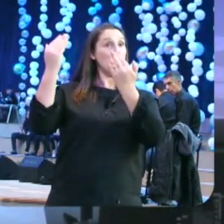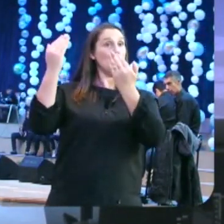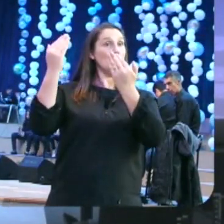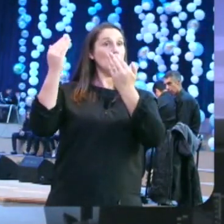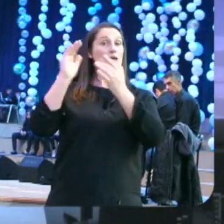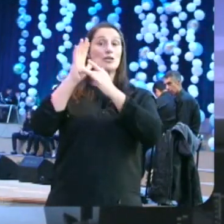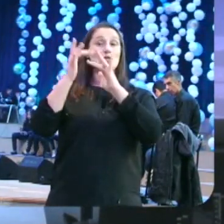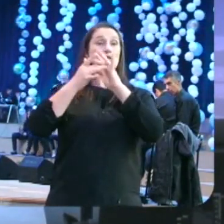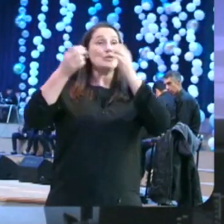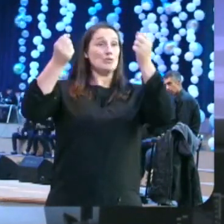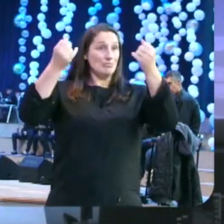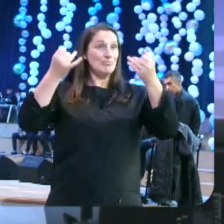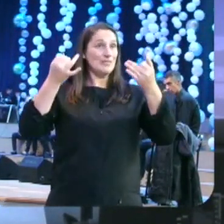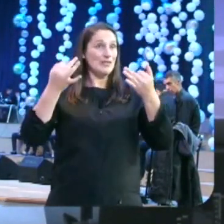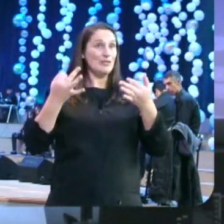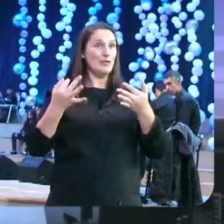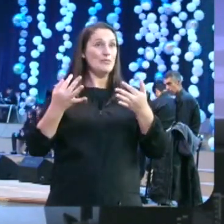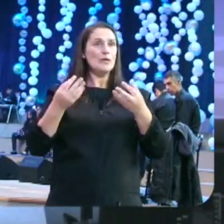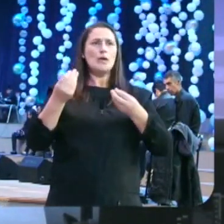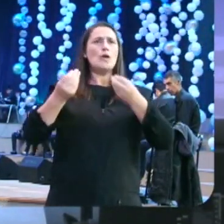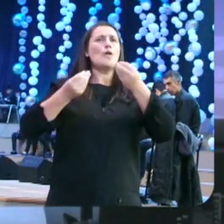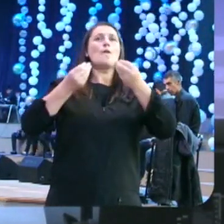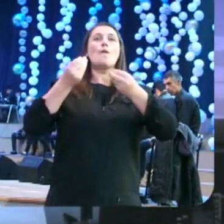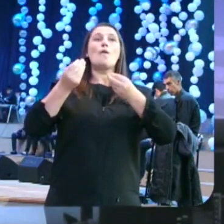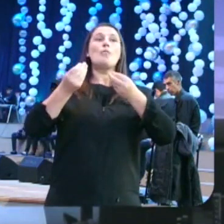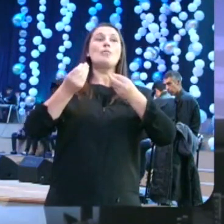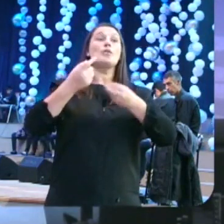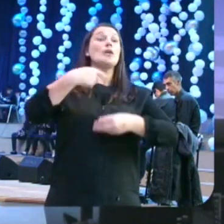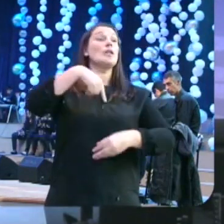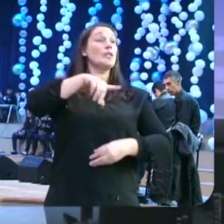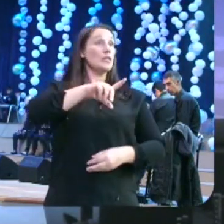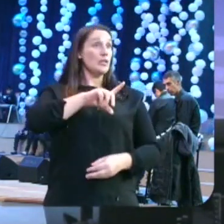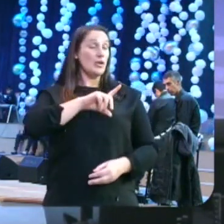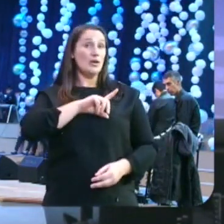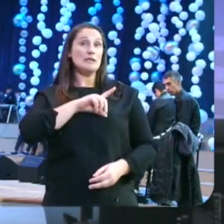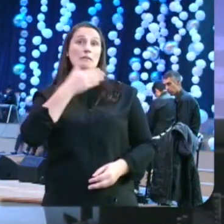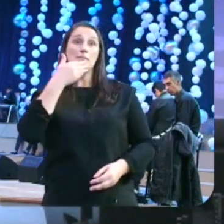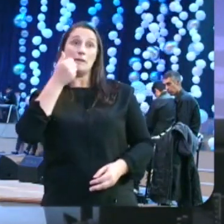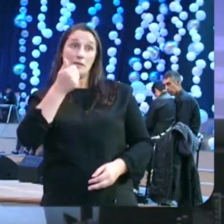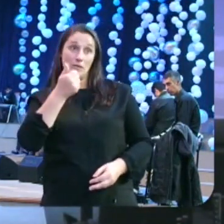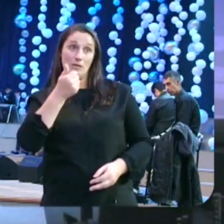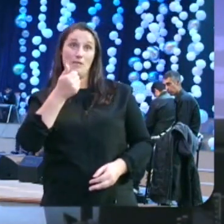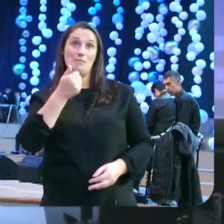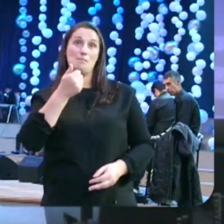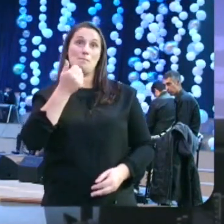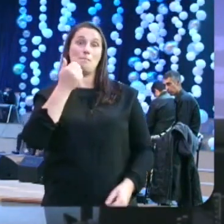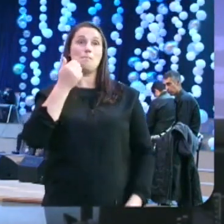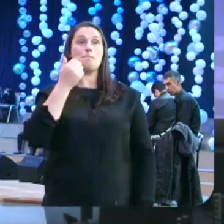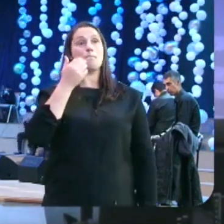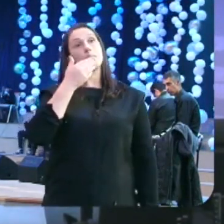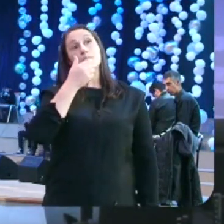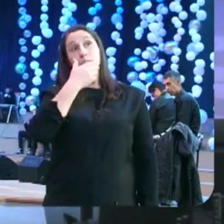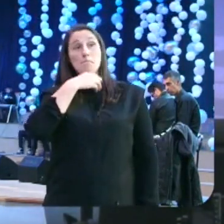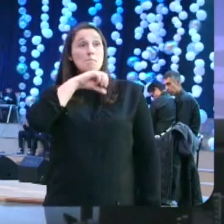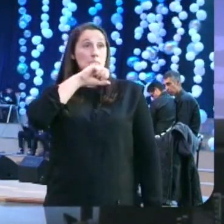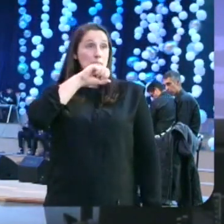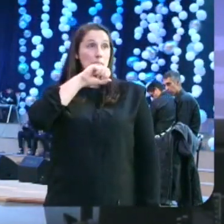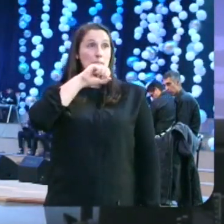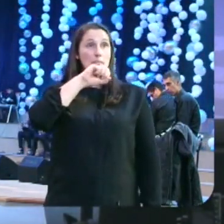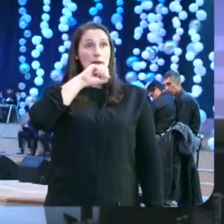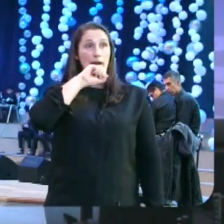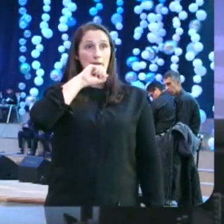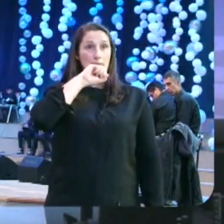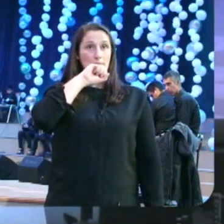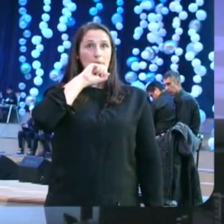a perceber em termos de como a gente pode ser um melhor pai, como é que a gente pode crescer